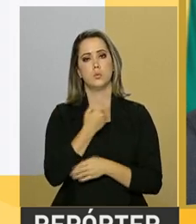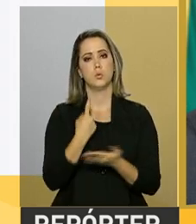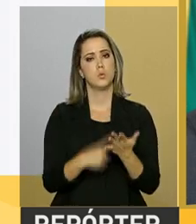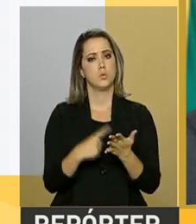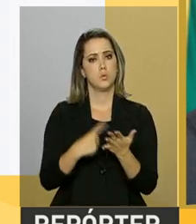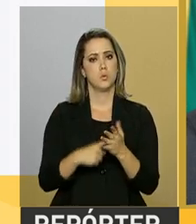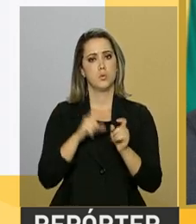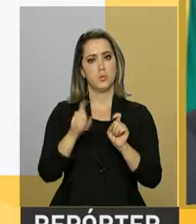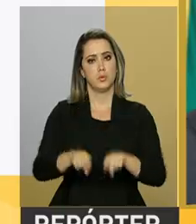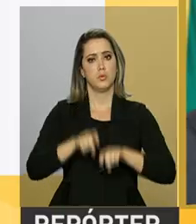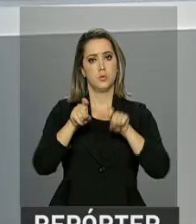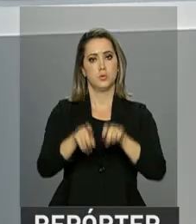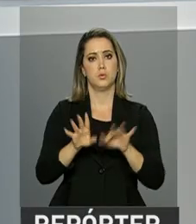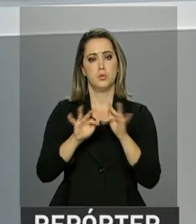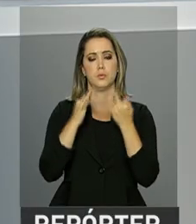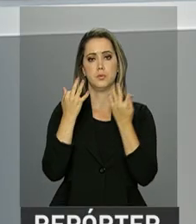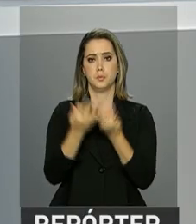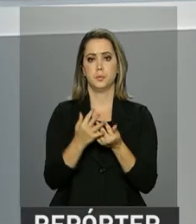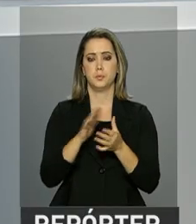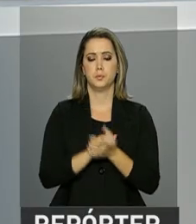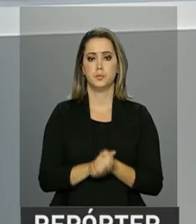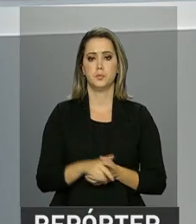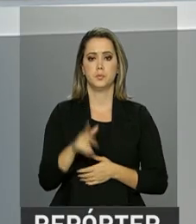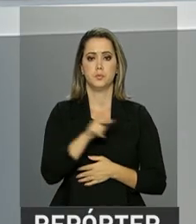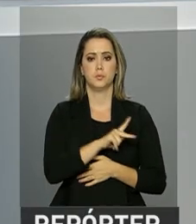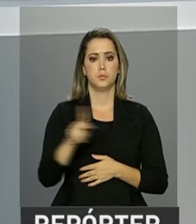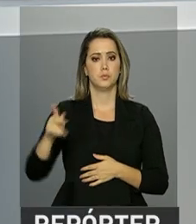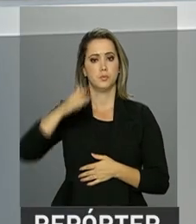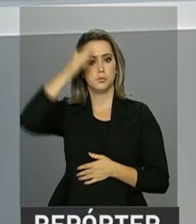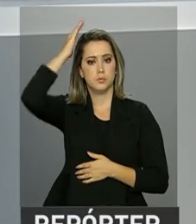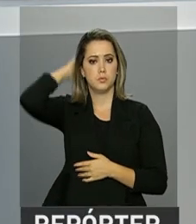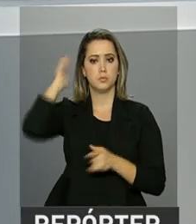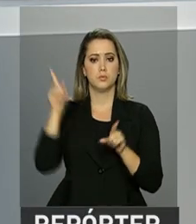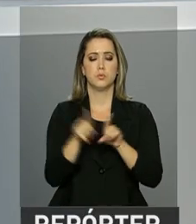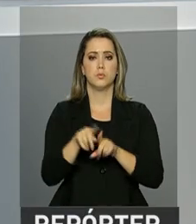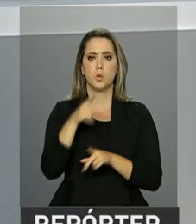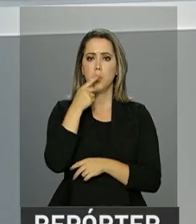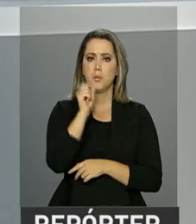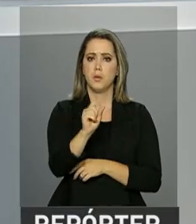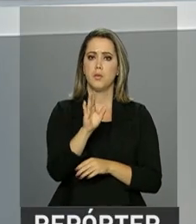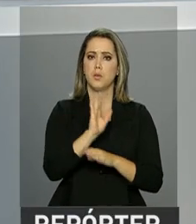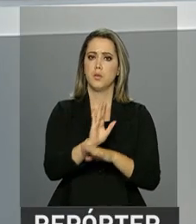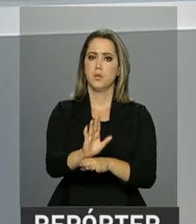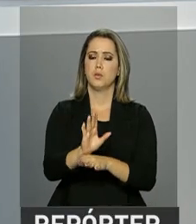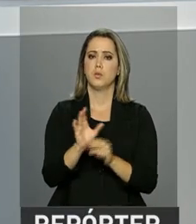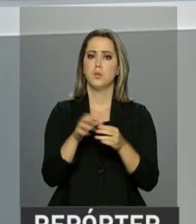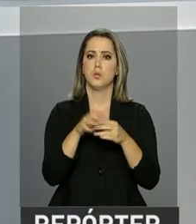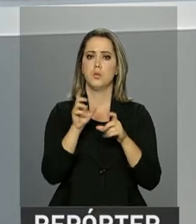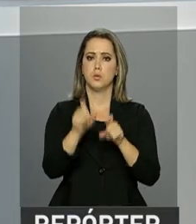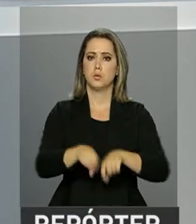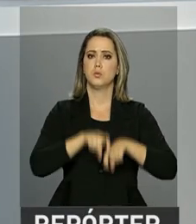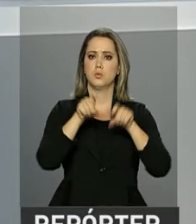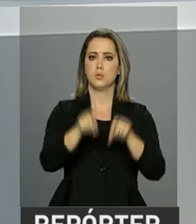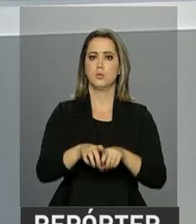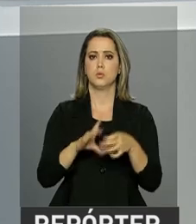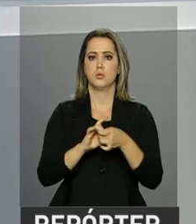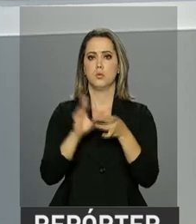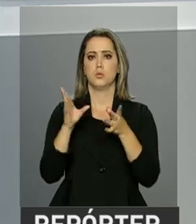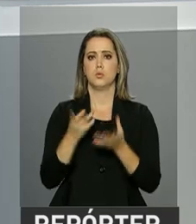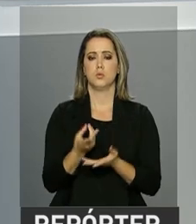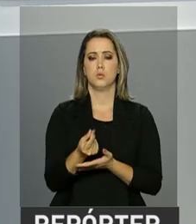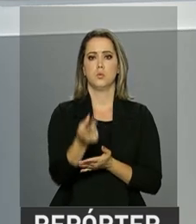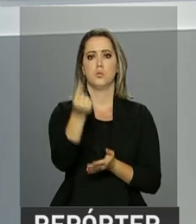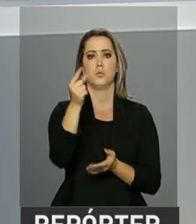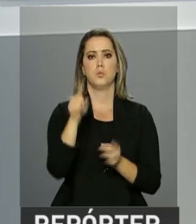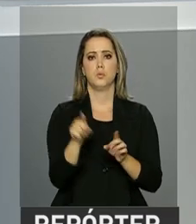agricultura familiar e o presidente michel temer também falou sobre o apoio à agricultura familiar por meio da liberação de crédito